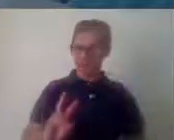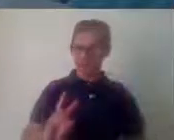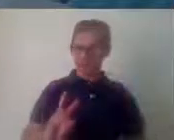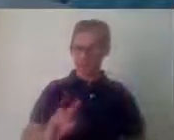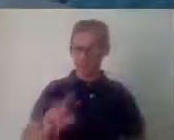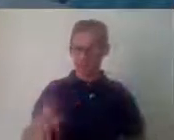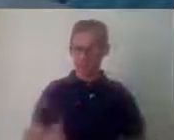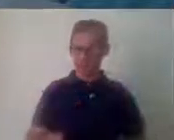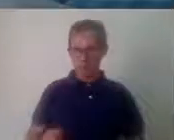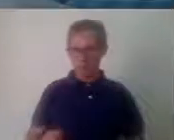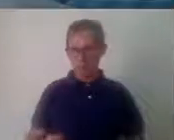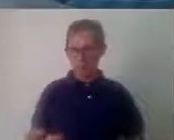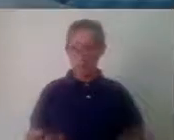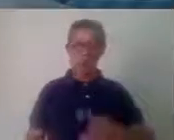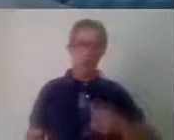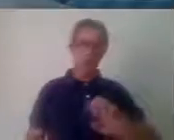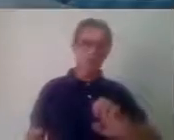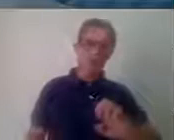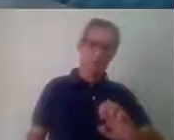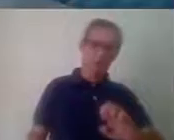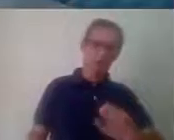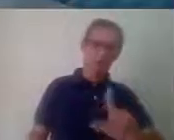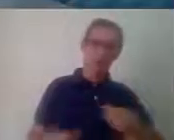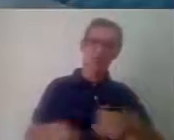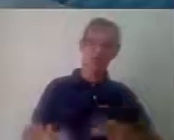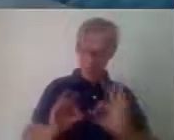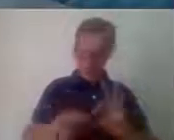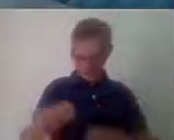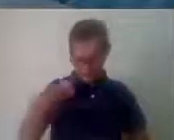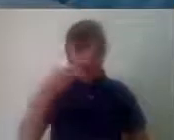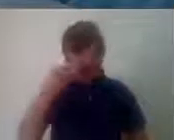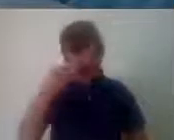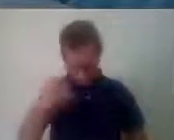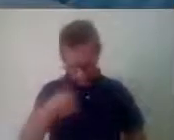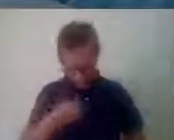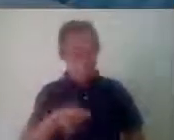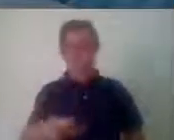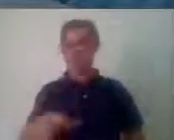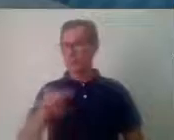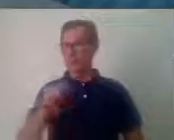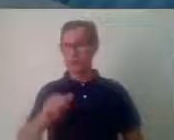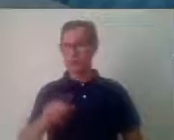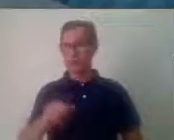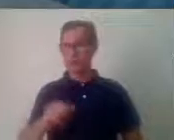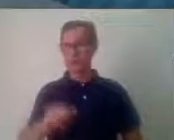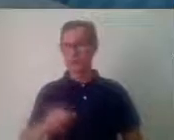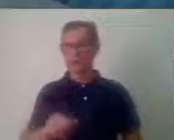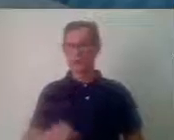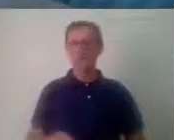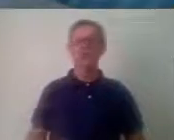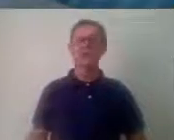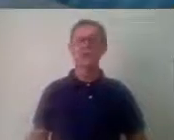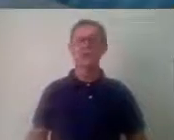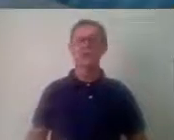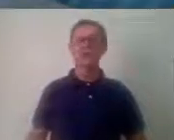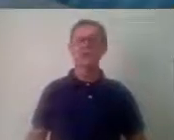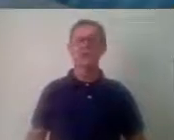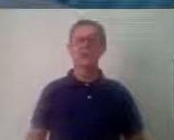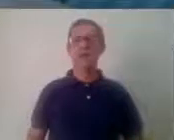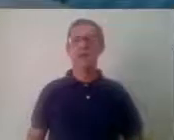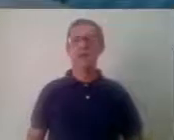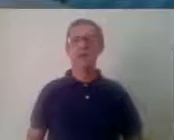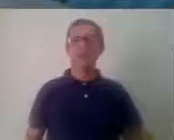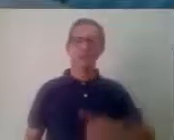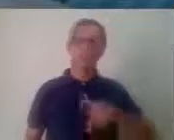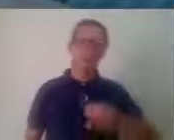que precisa estar, claríssimo na cabeça? Eu nunca derivo as duas variáveis ao